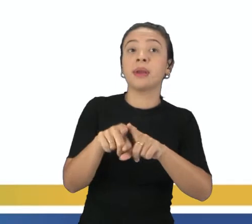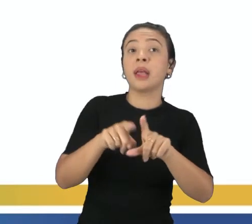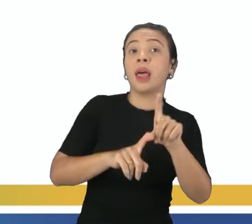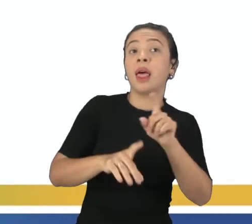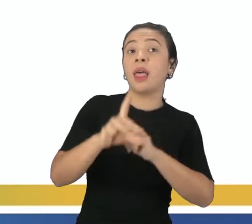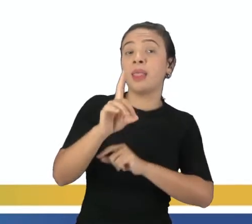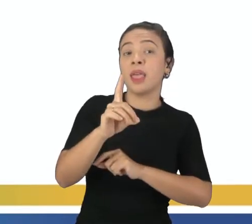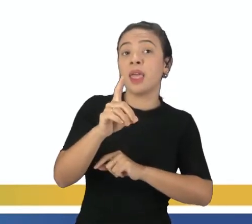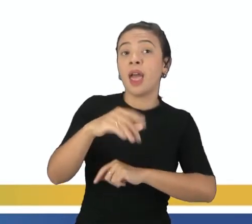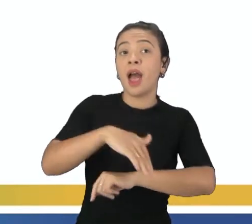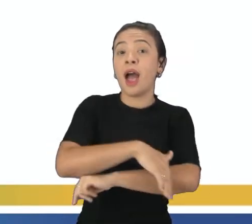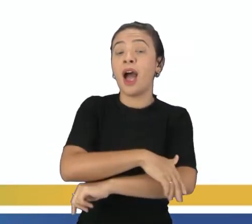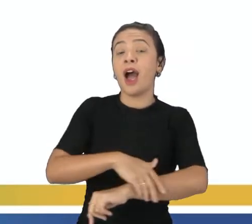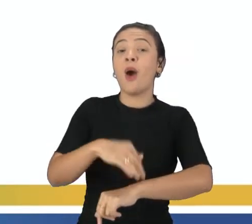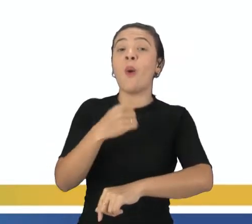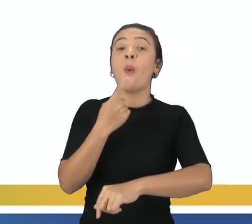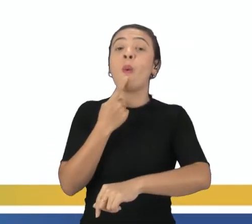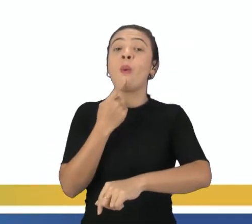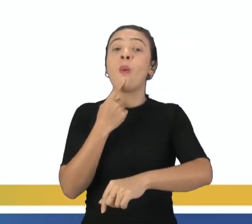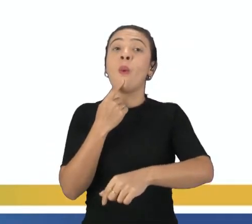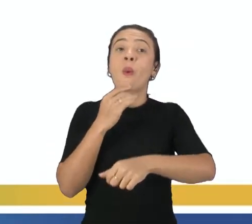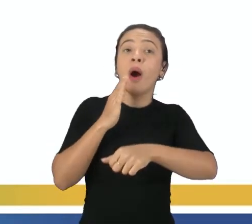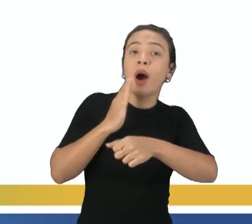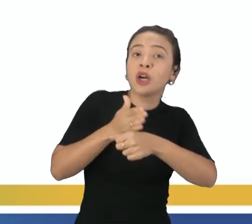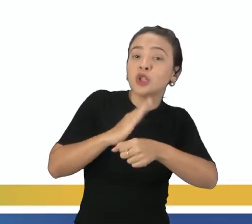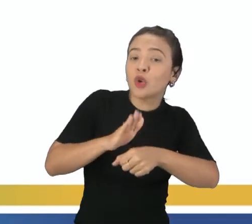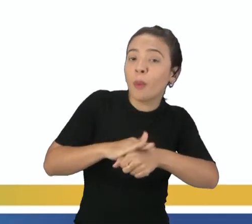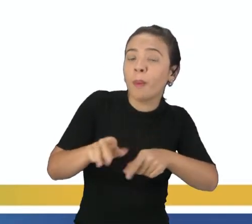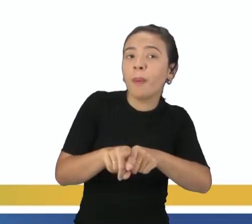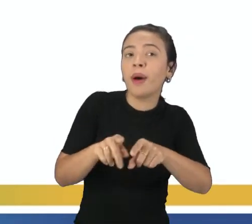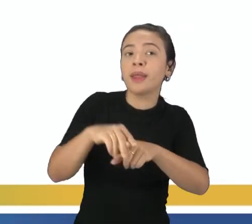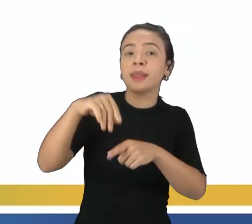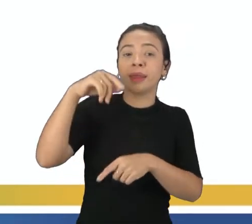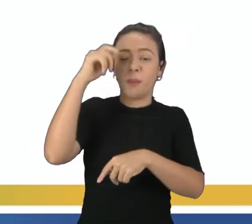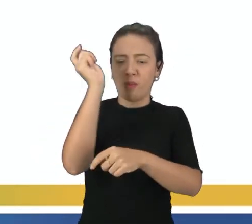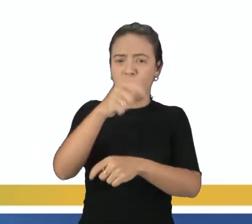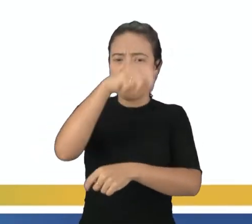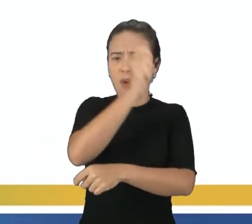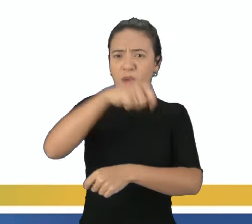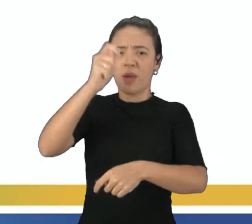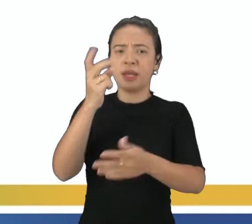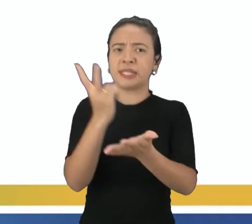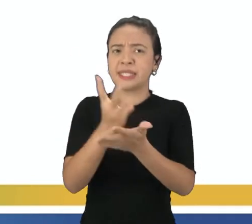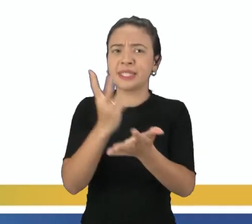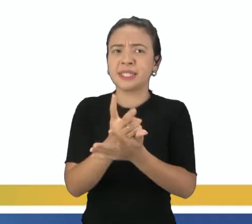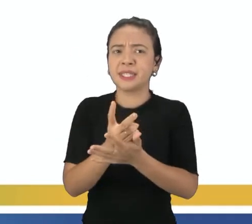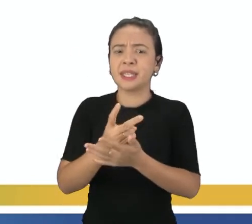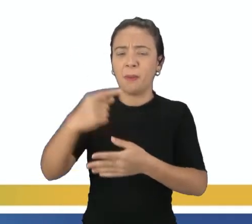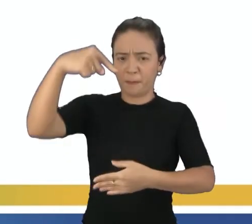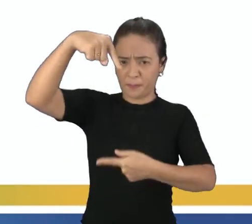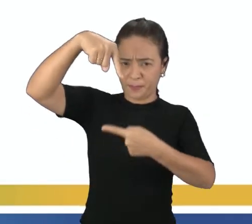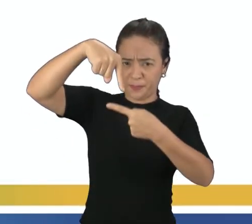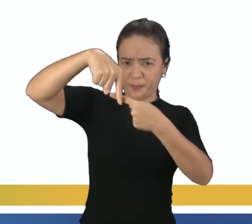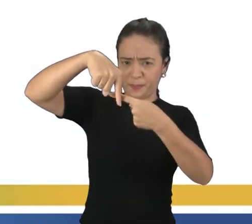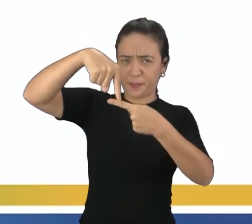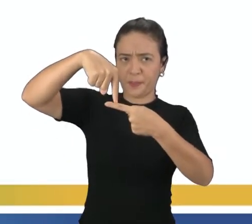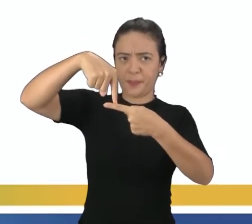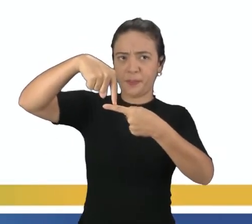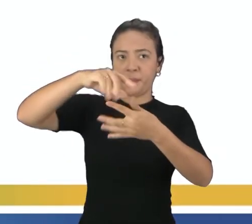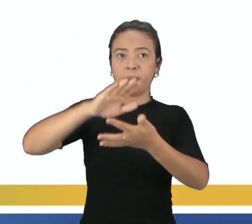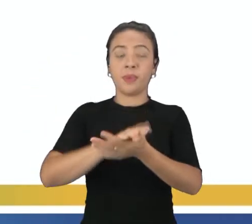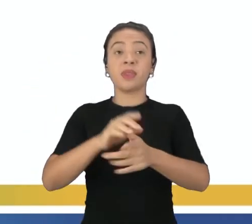ruas Tomate e da Magia são perpendiculares entre si, no caso? Então vamos lá, gente. Letra A. As